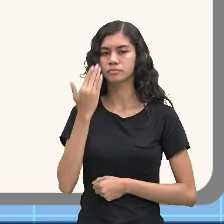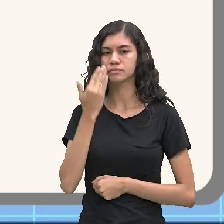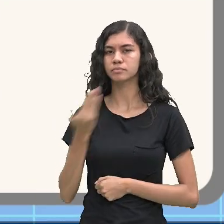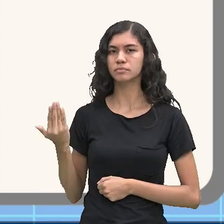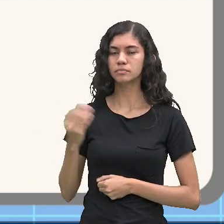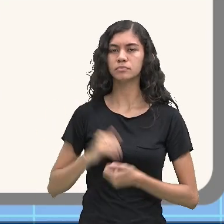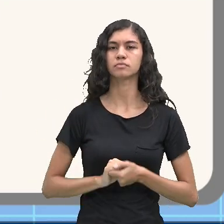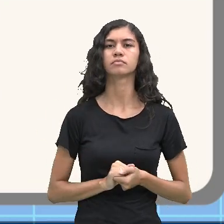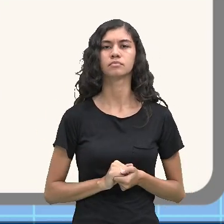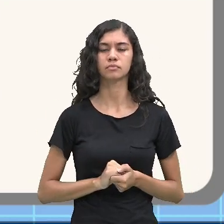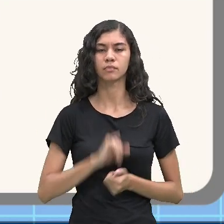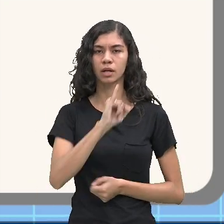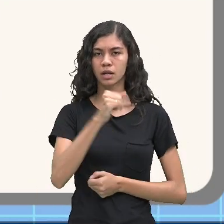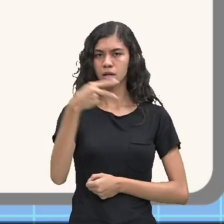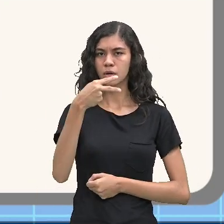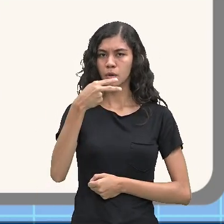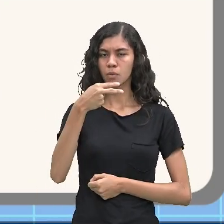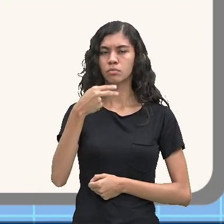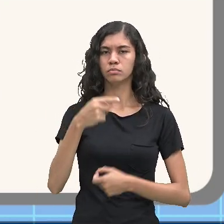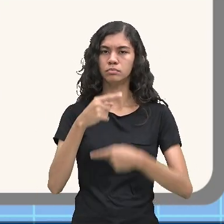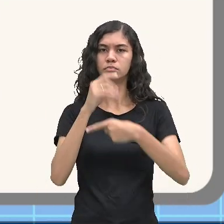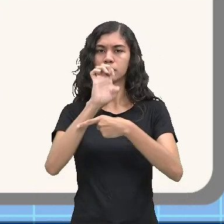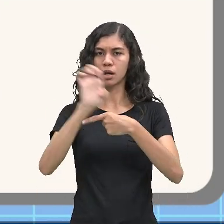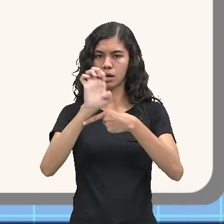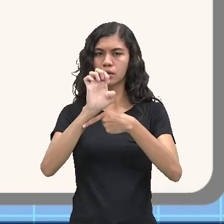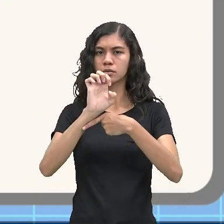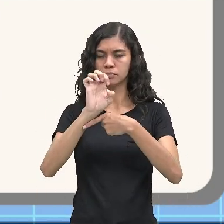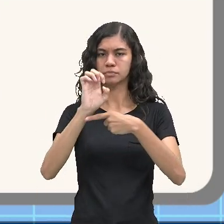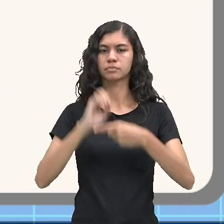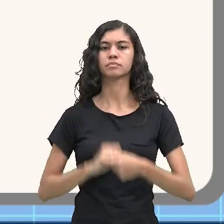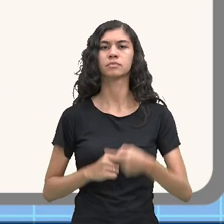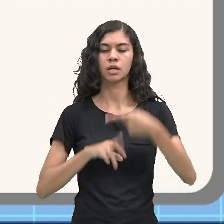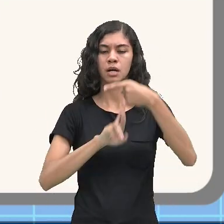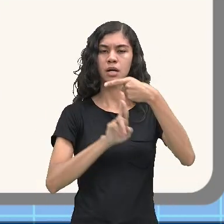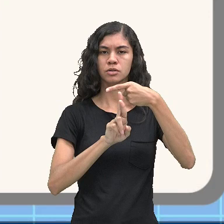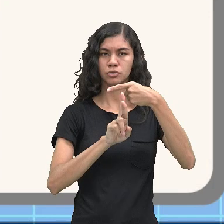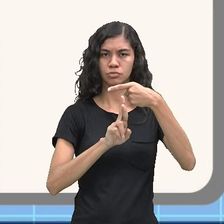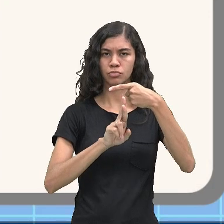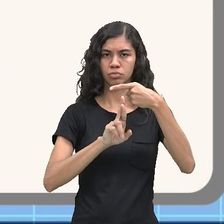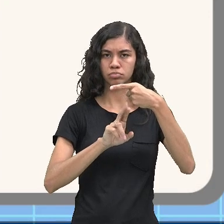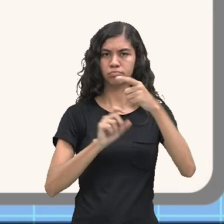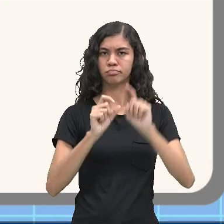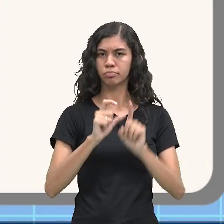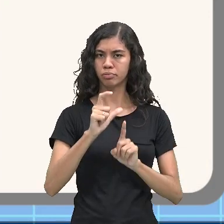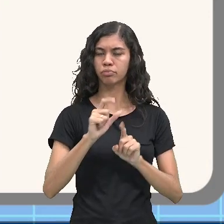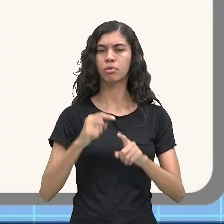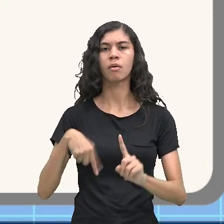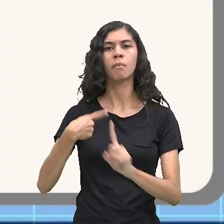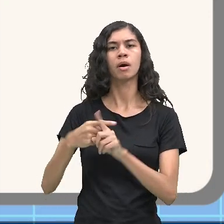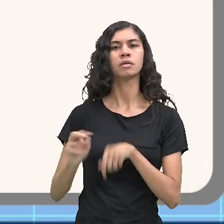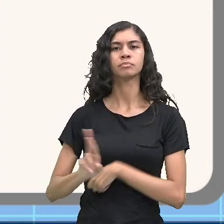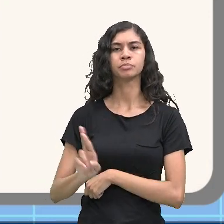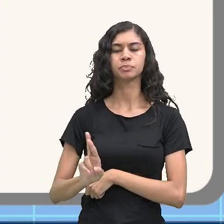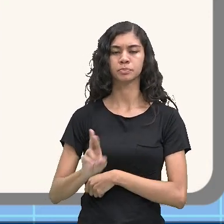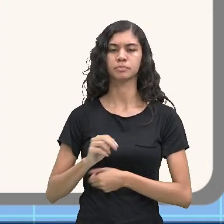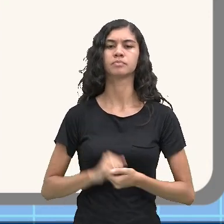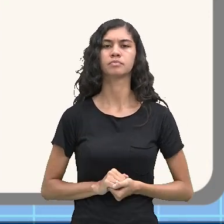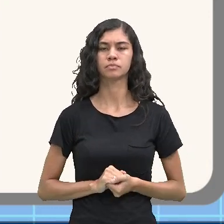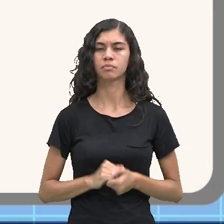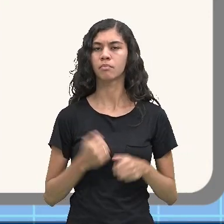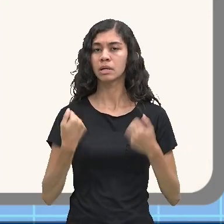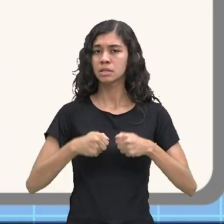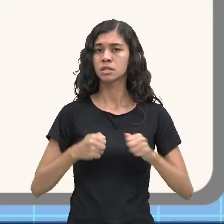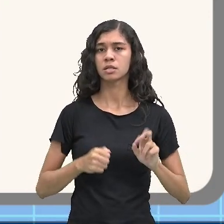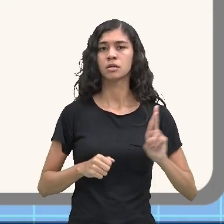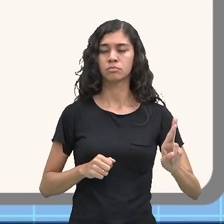eletromotriz, resistência do resistor, que é da lâmpada incandescente, mais a resistência interna. Então, eu preciso primeiro, olha, da resistência do resistor, não